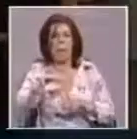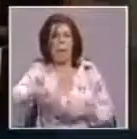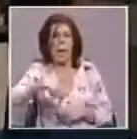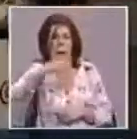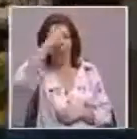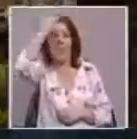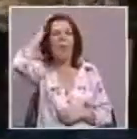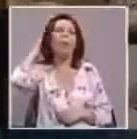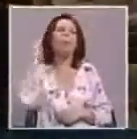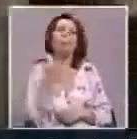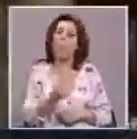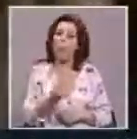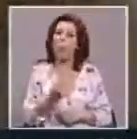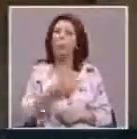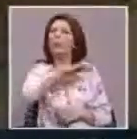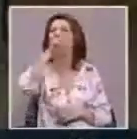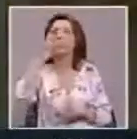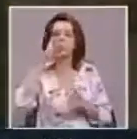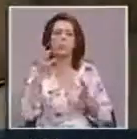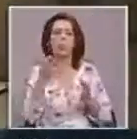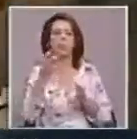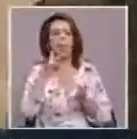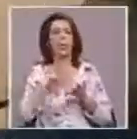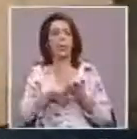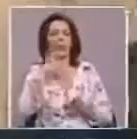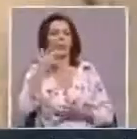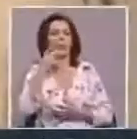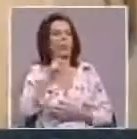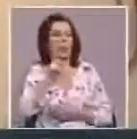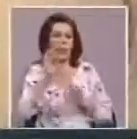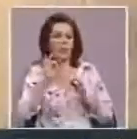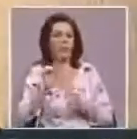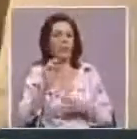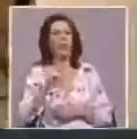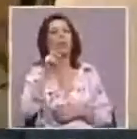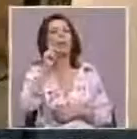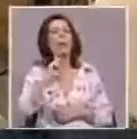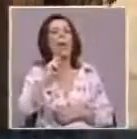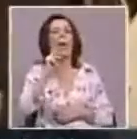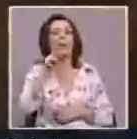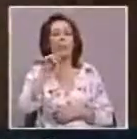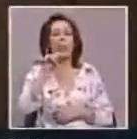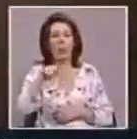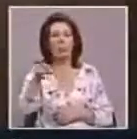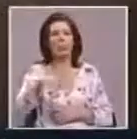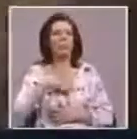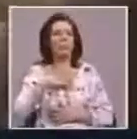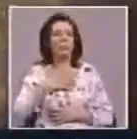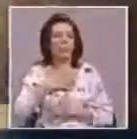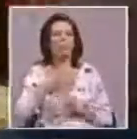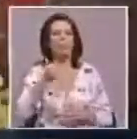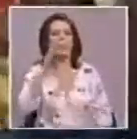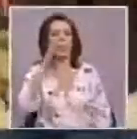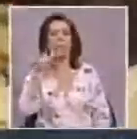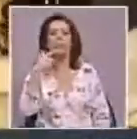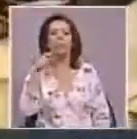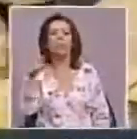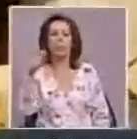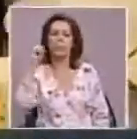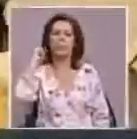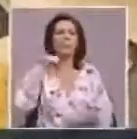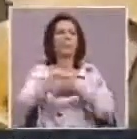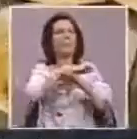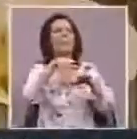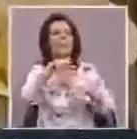com qualidade, é reconhecido e, portanto, não é nenhuma novidade. Inocência Mourim é produtor, boa tarde. Os produtos que têm atrás de si são